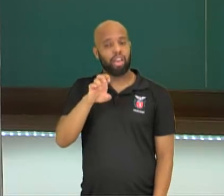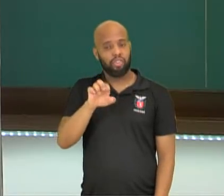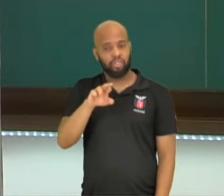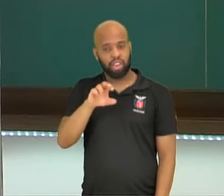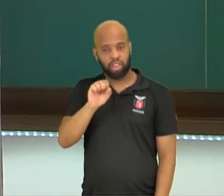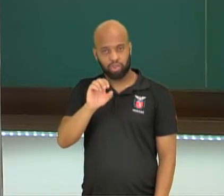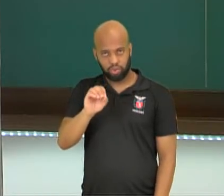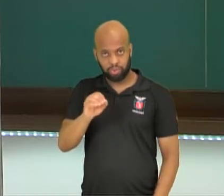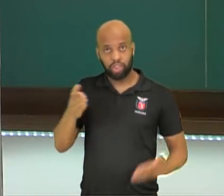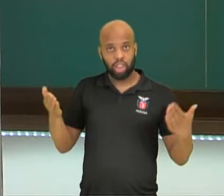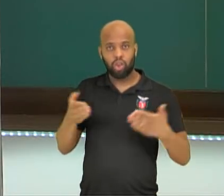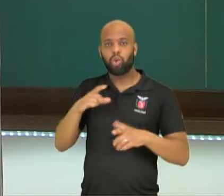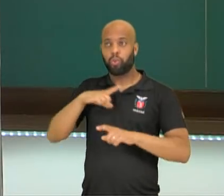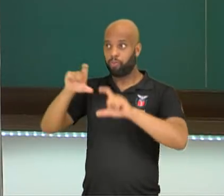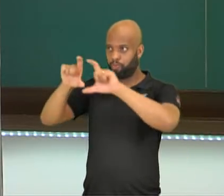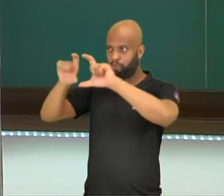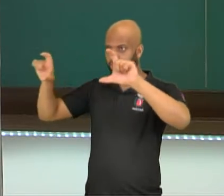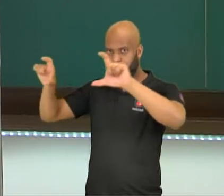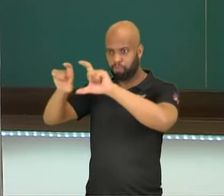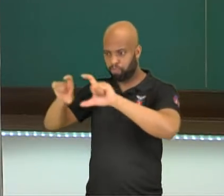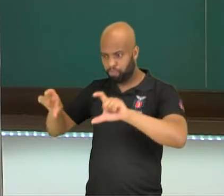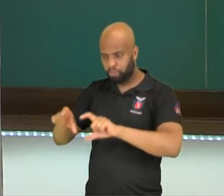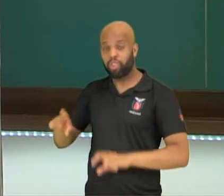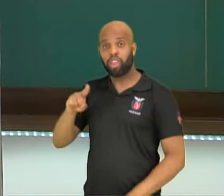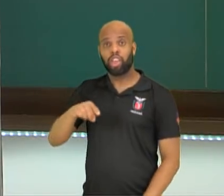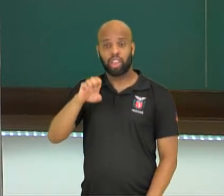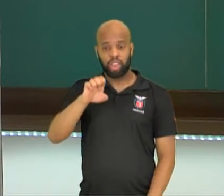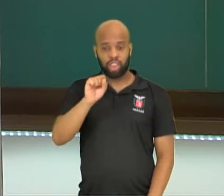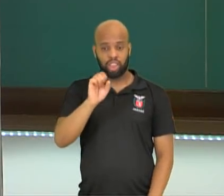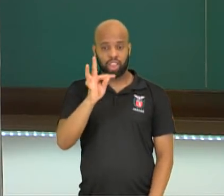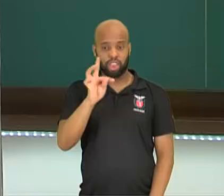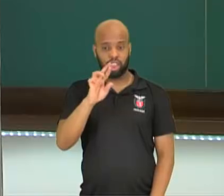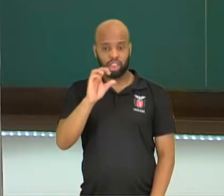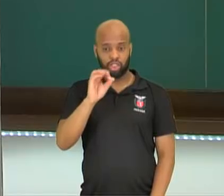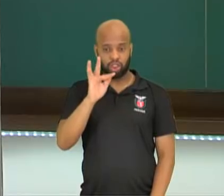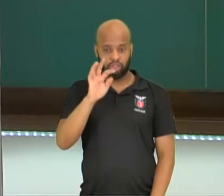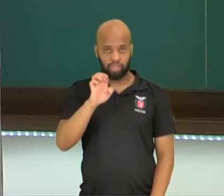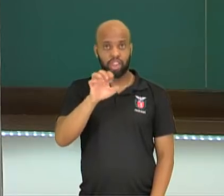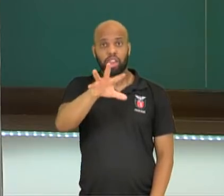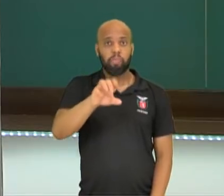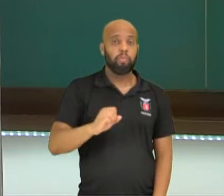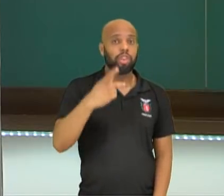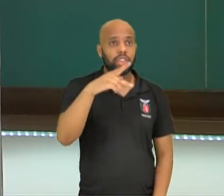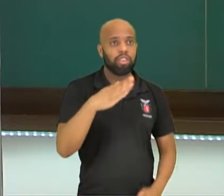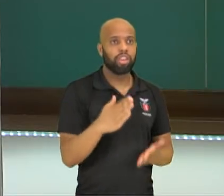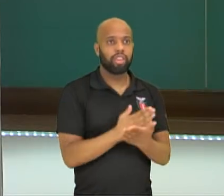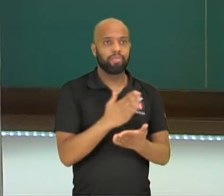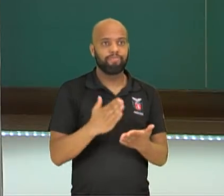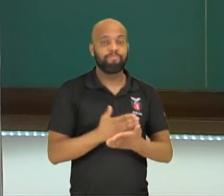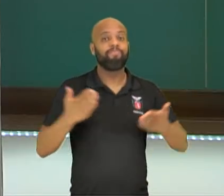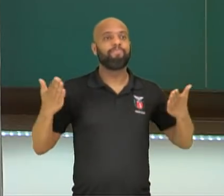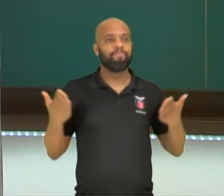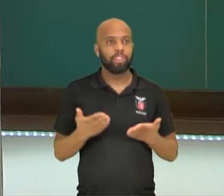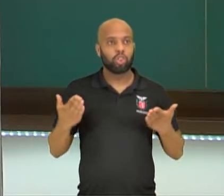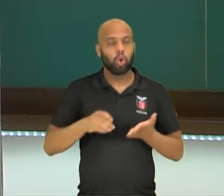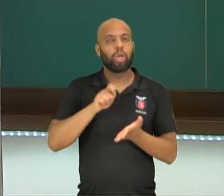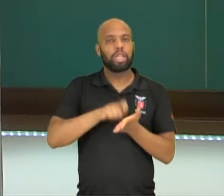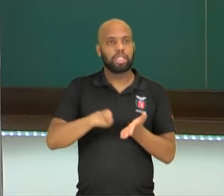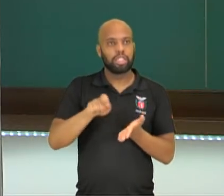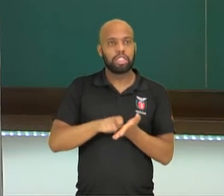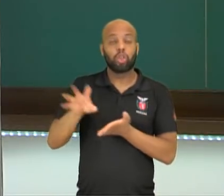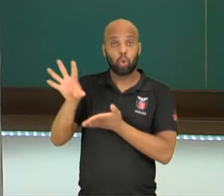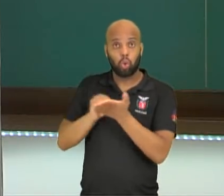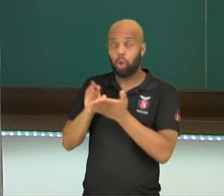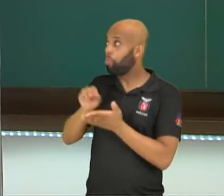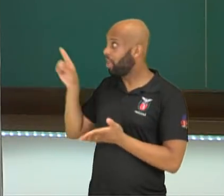Estrofe é o conjunto de versos. Eu quero agora que você pegue aí no seu caderno, tá? E escreva, por